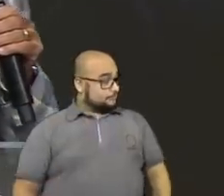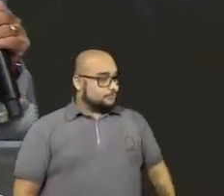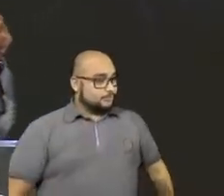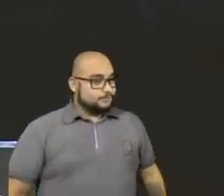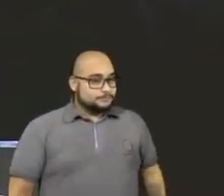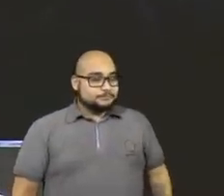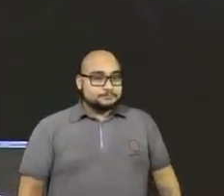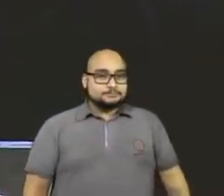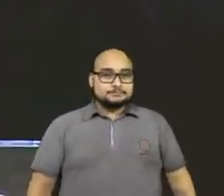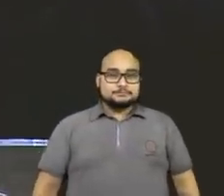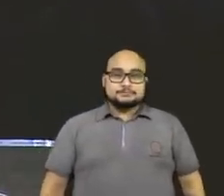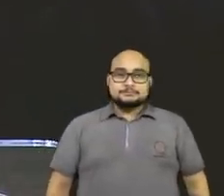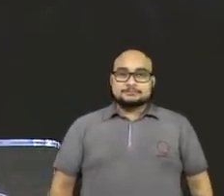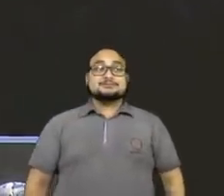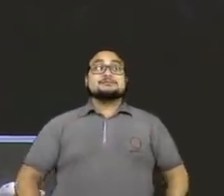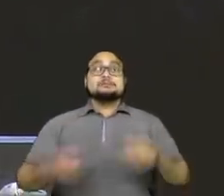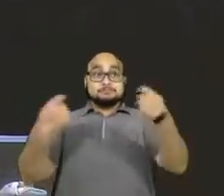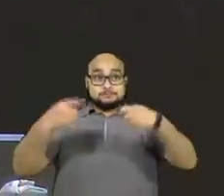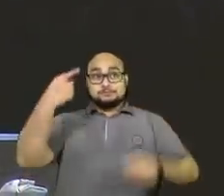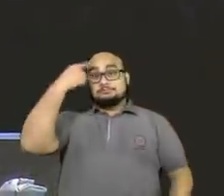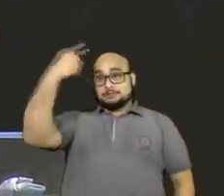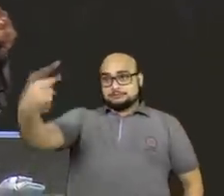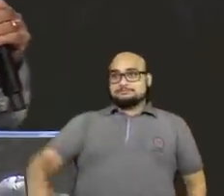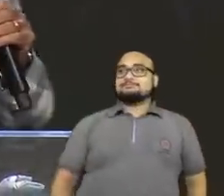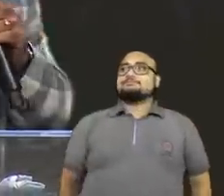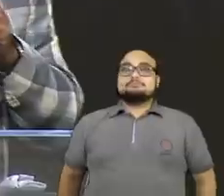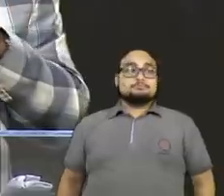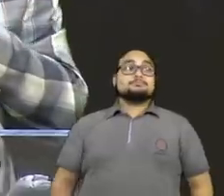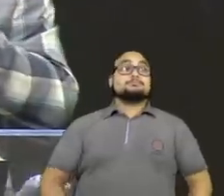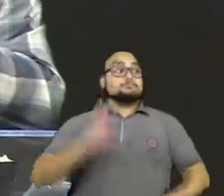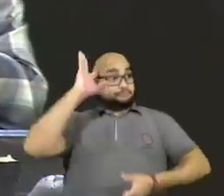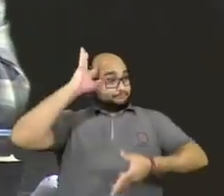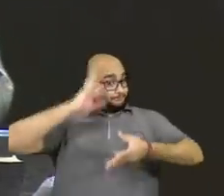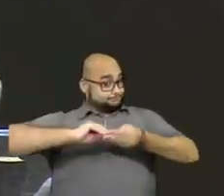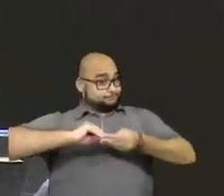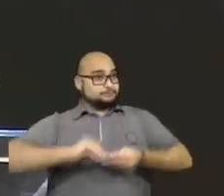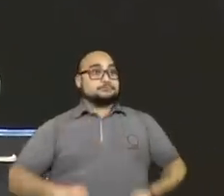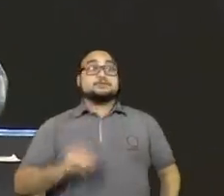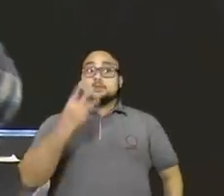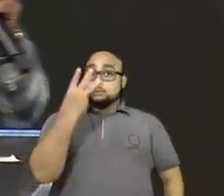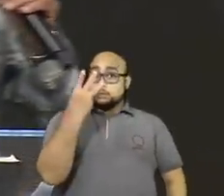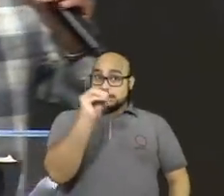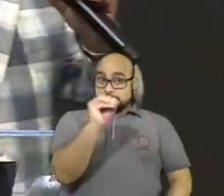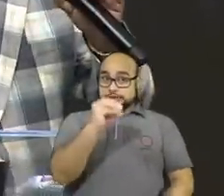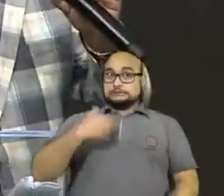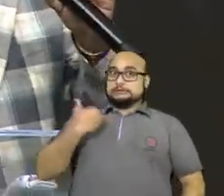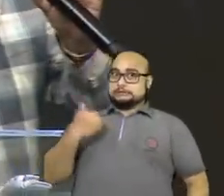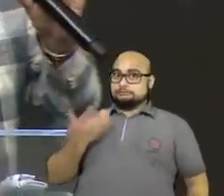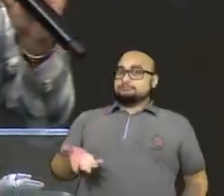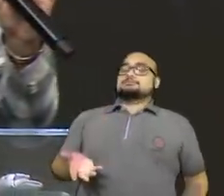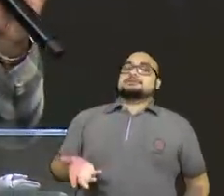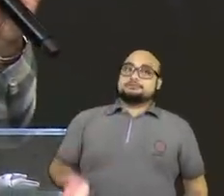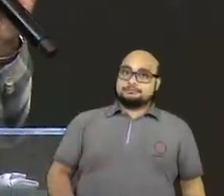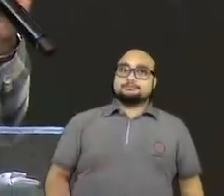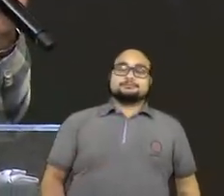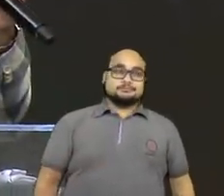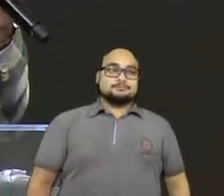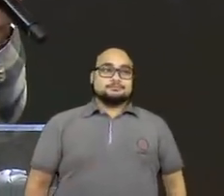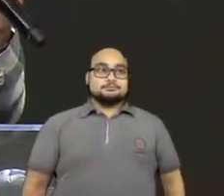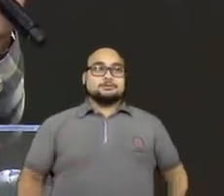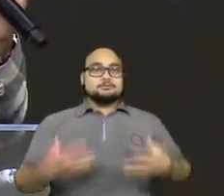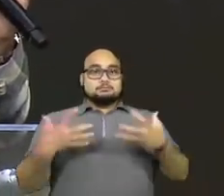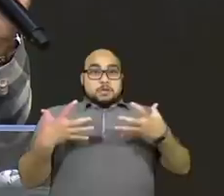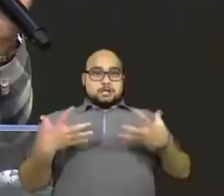É só isso. Meça ao fundo. 40 anos. É igual uma turbina de